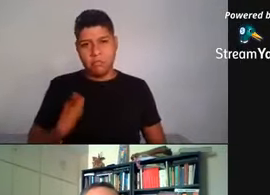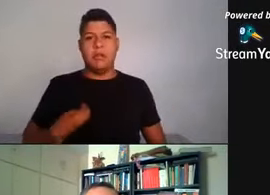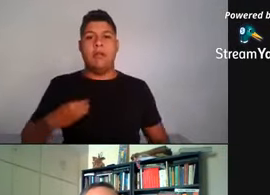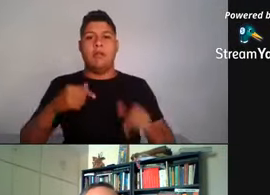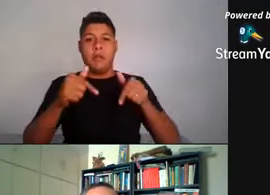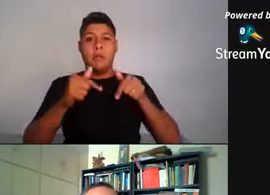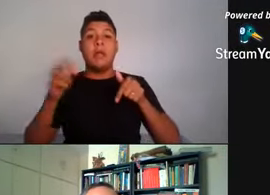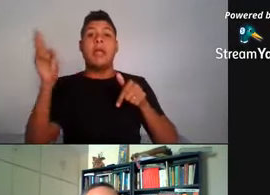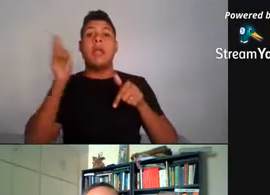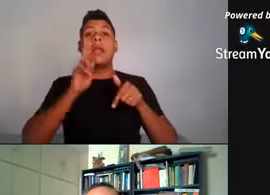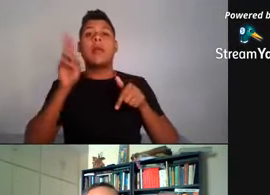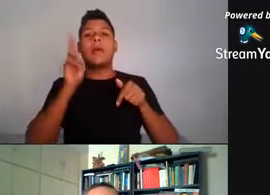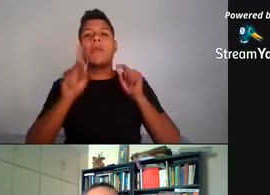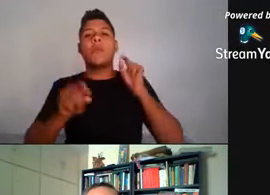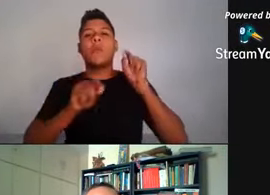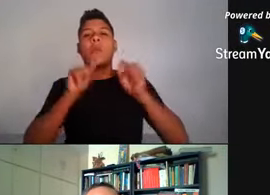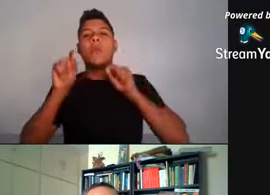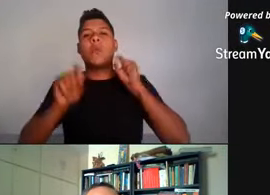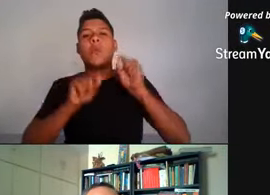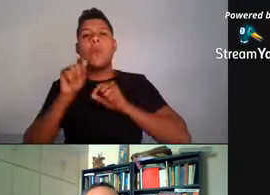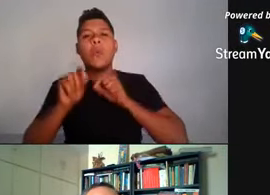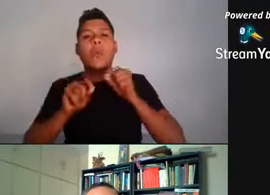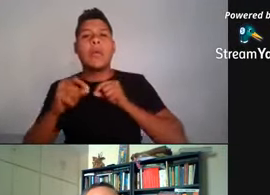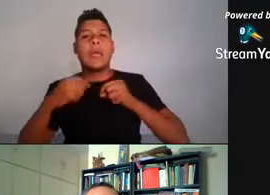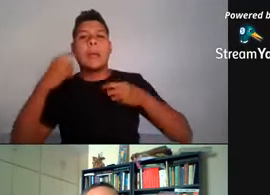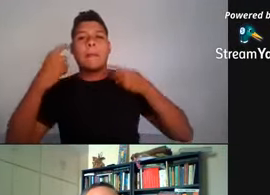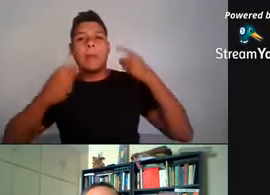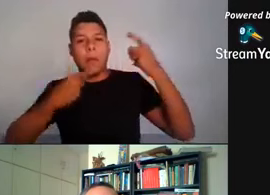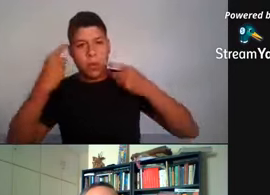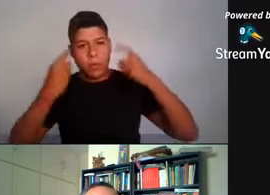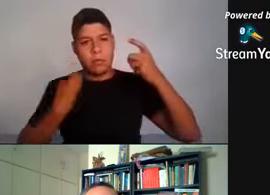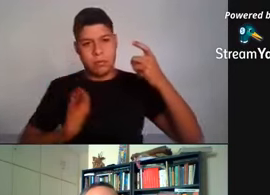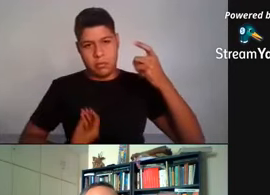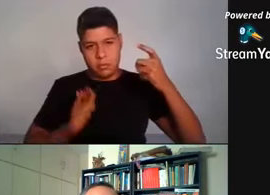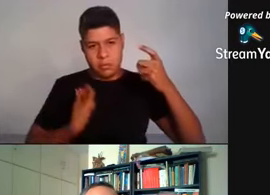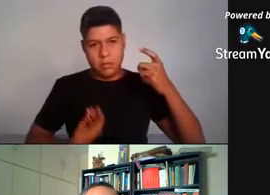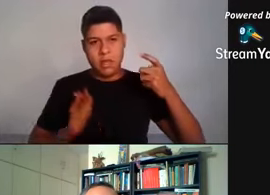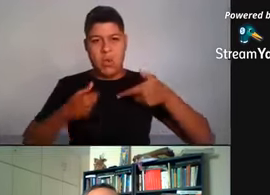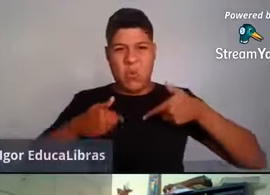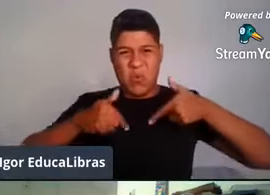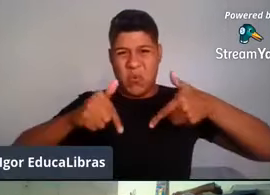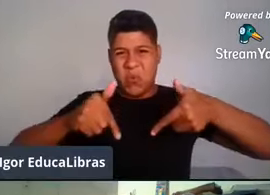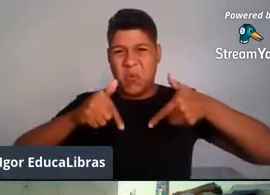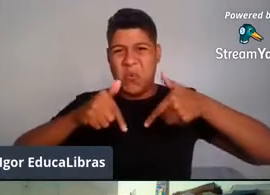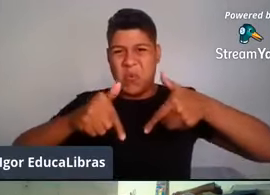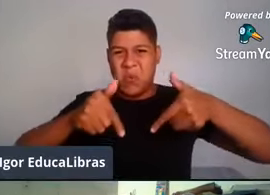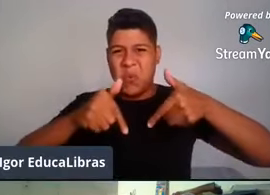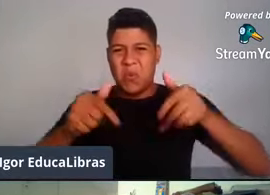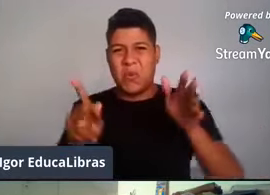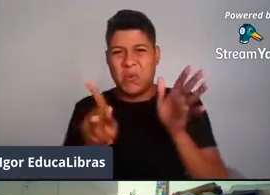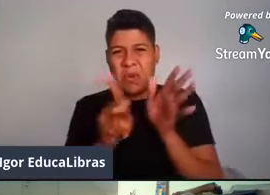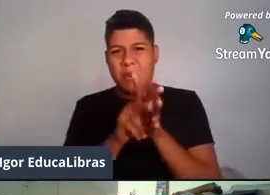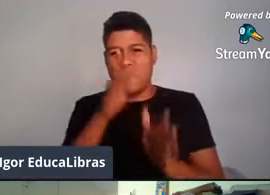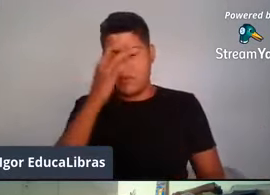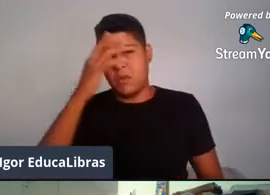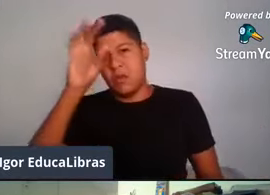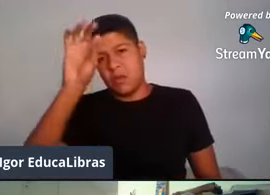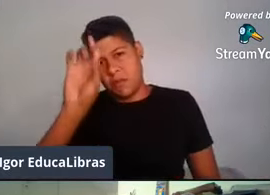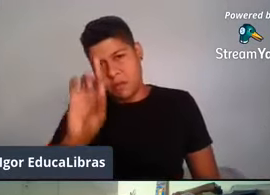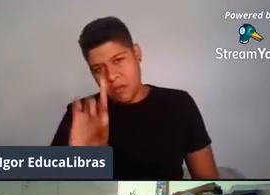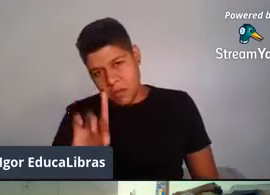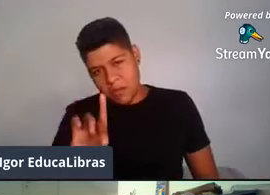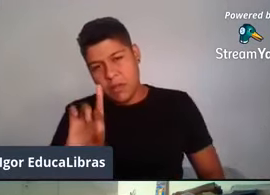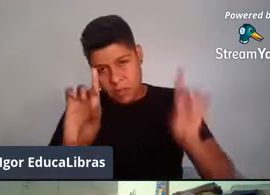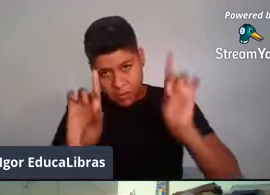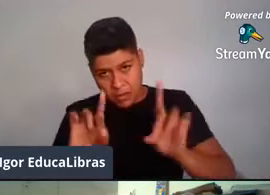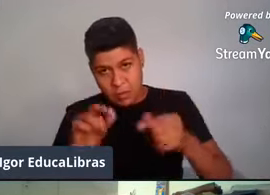lembro dessas preocupações que existiam, dessa sobrecarga que era atribuída à pessoa com deficiência, porque ele tinha que ser um super